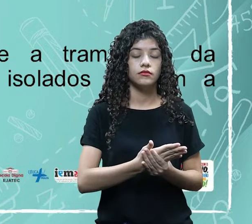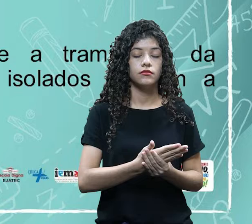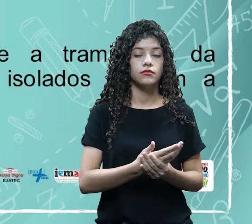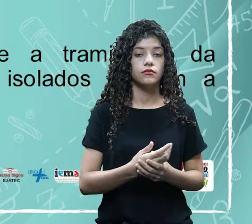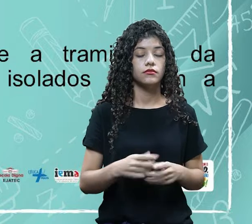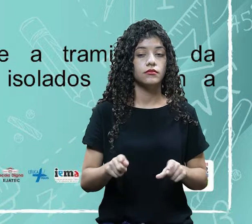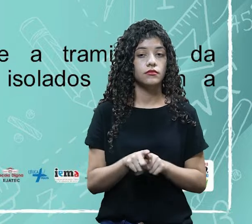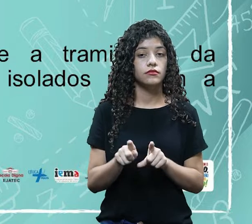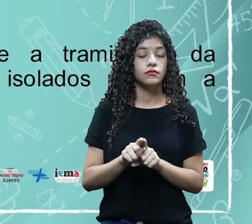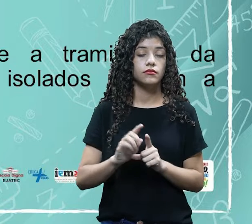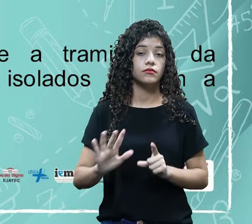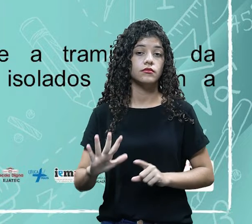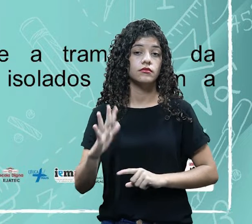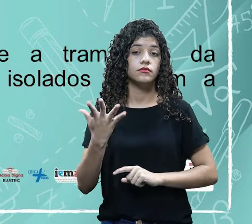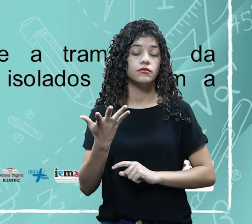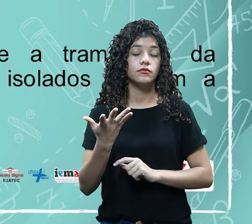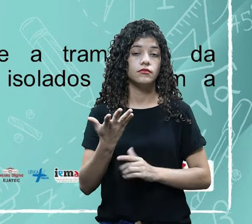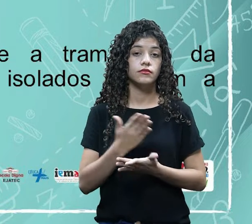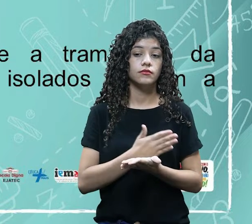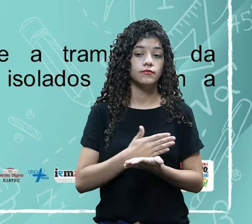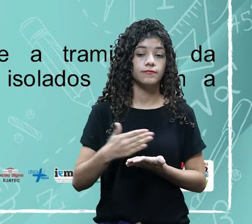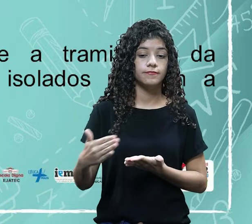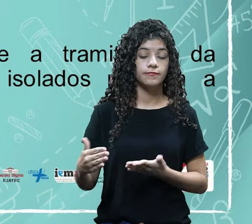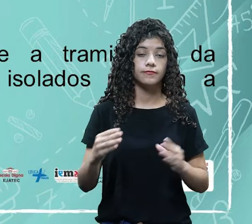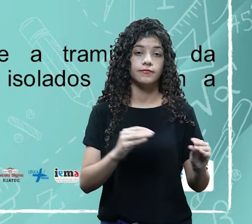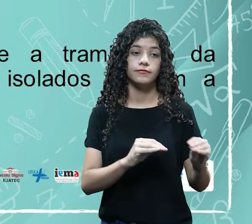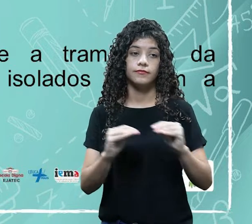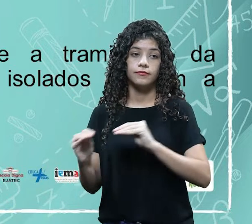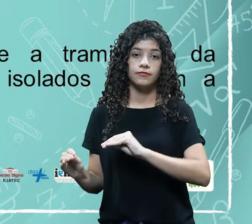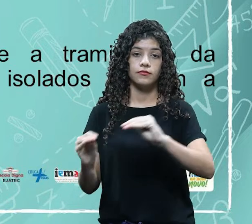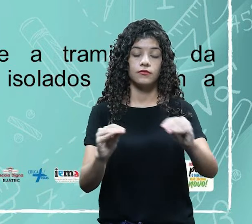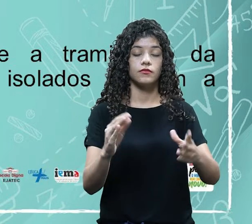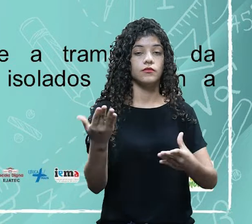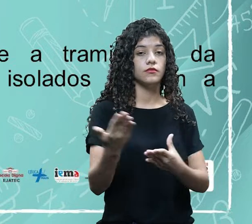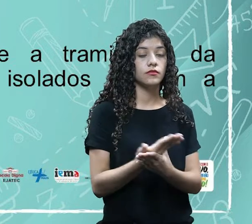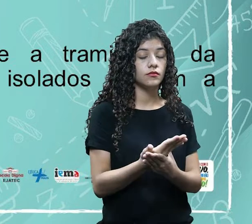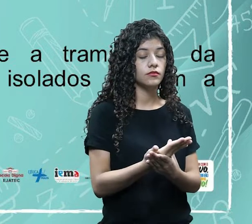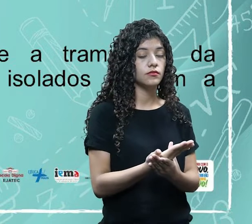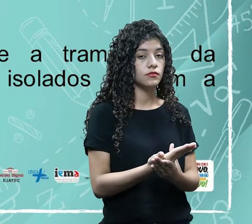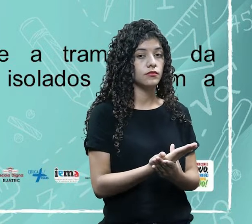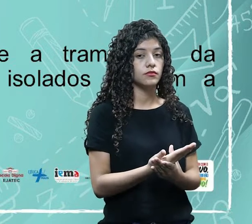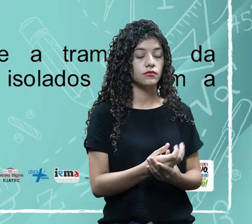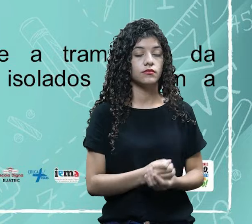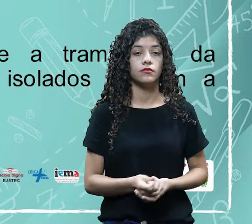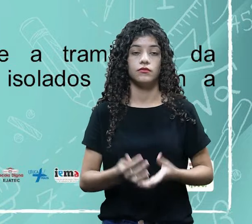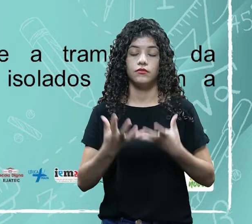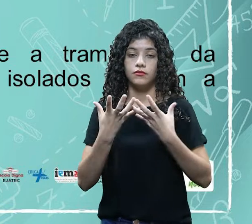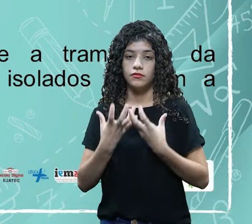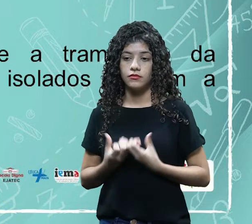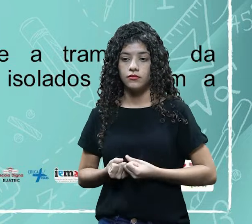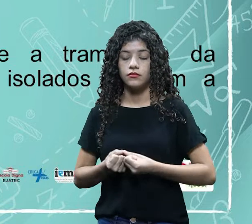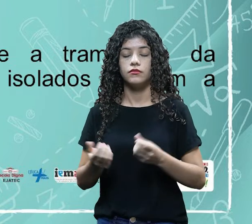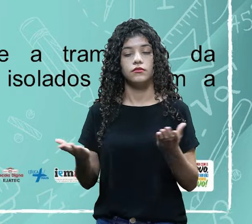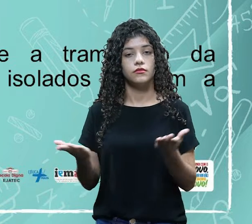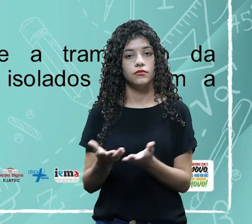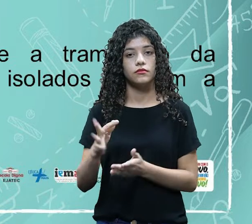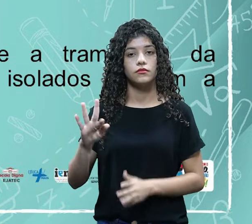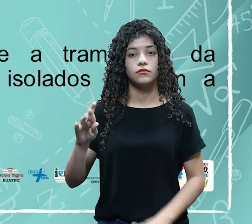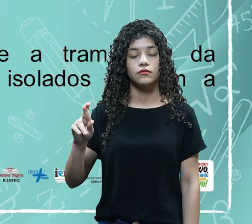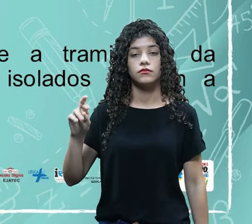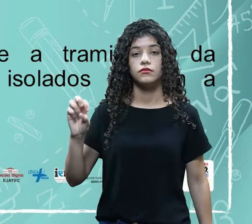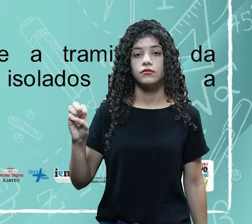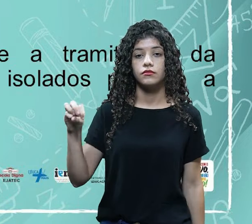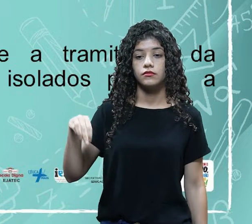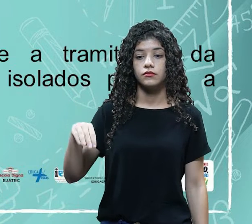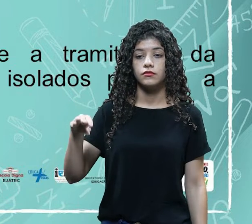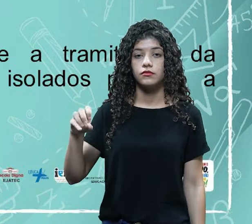autuação também pode ocorrer durante a tramitação da documentação. Um documento ele foi recebido, está tramitando,